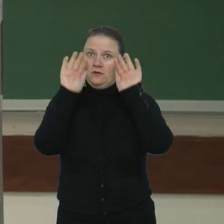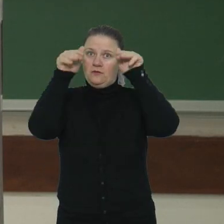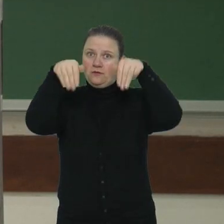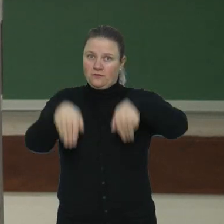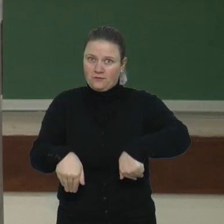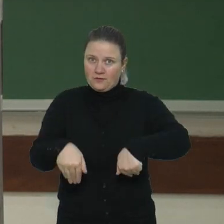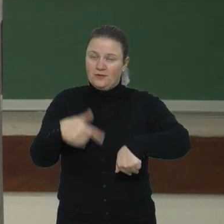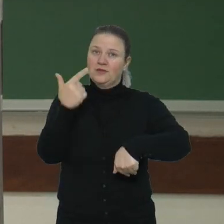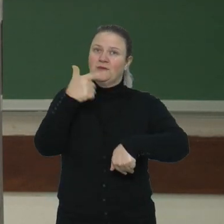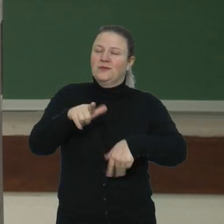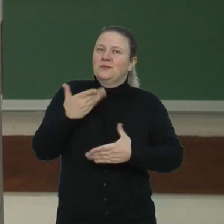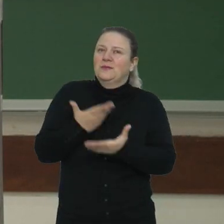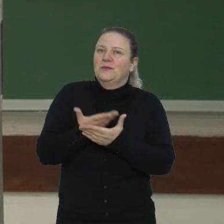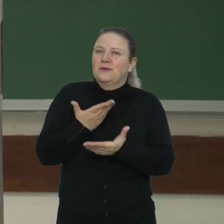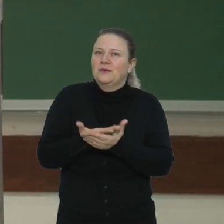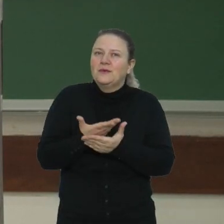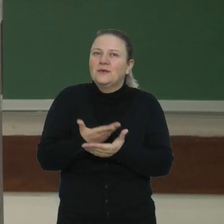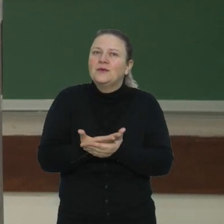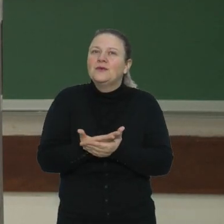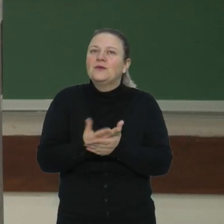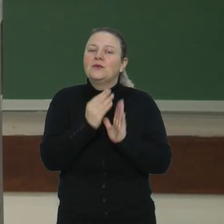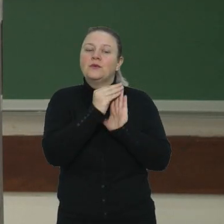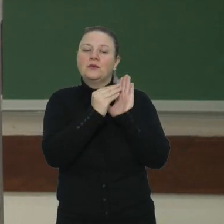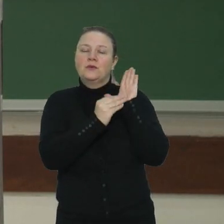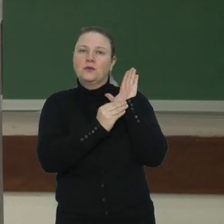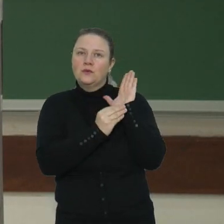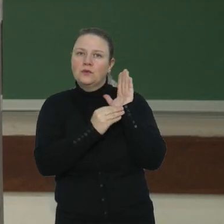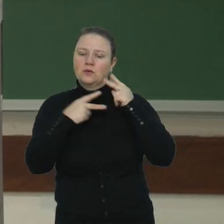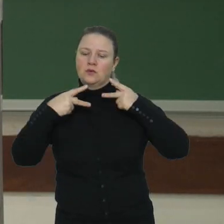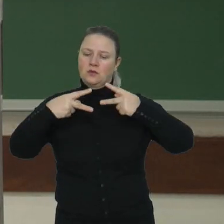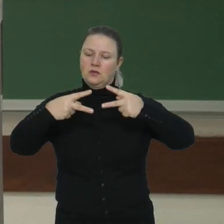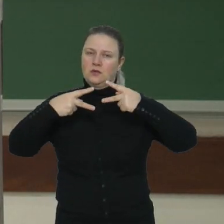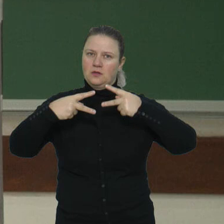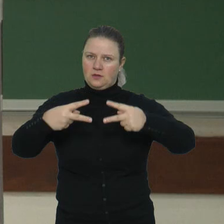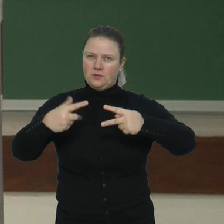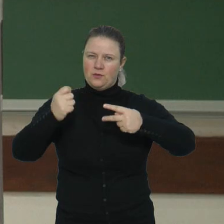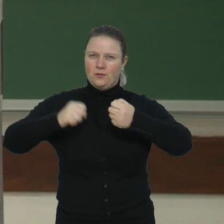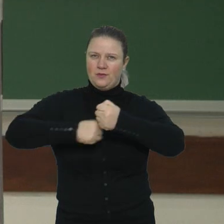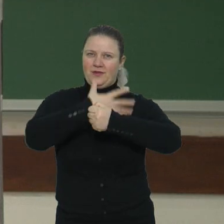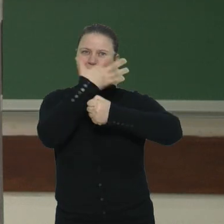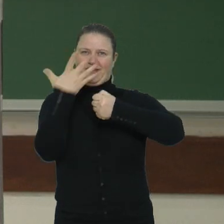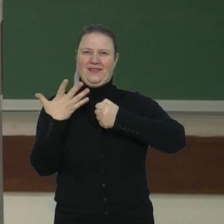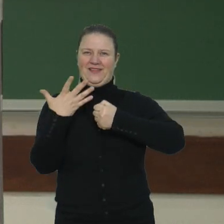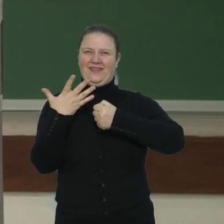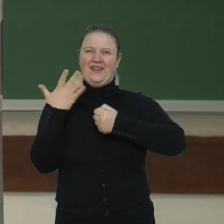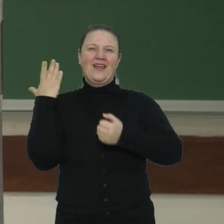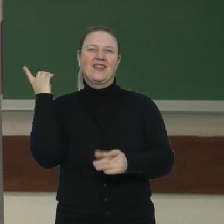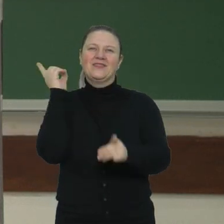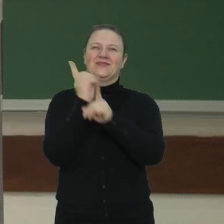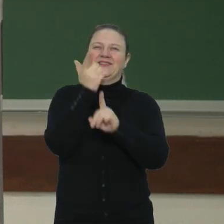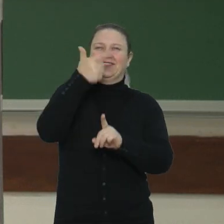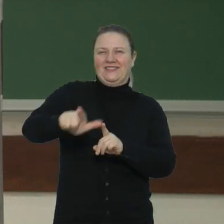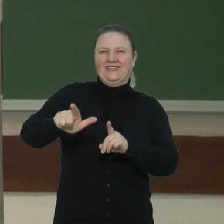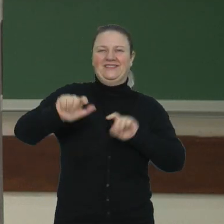na próxima aula a gente vai estudar um pouco de inequações exponenciais. Como será? Até a próxima!